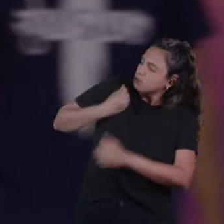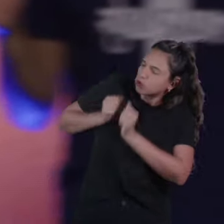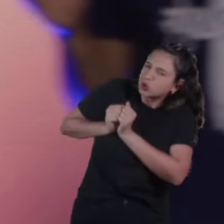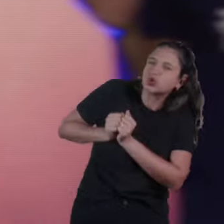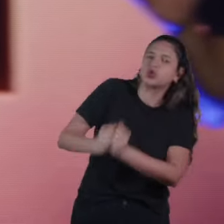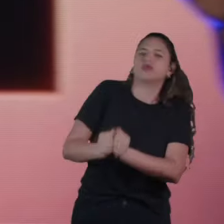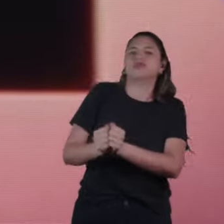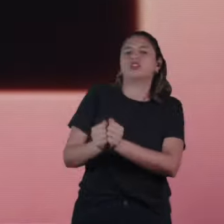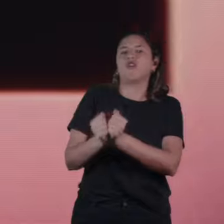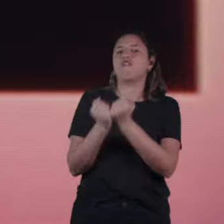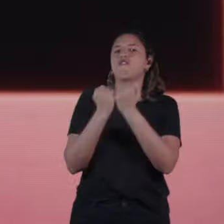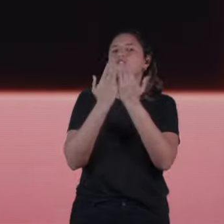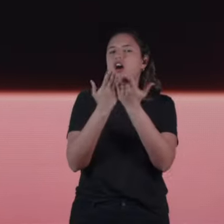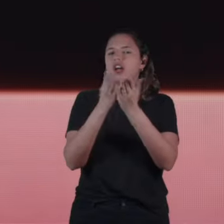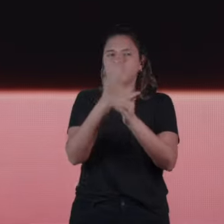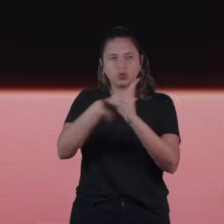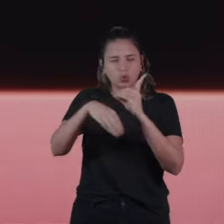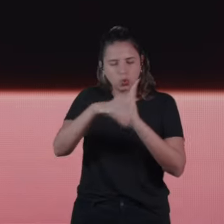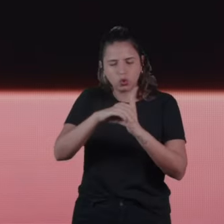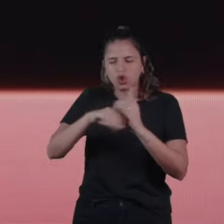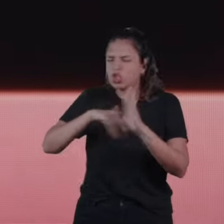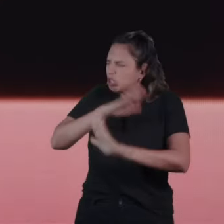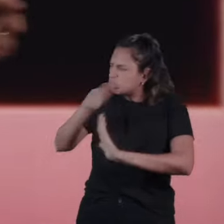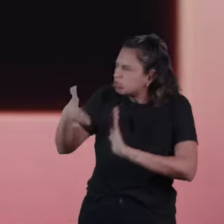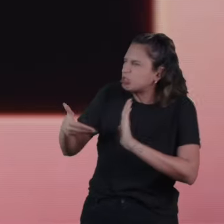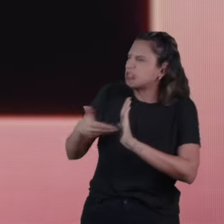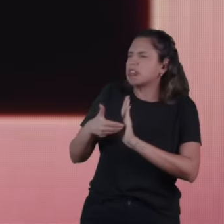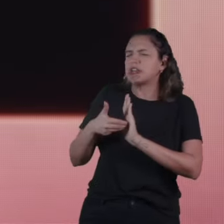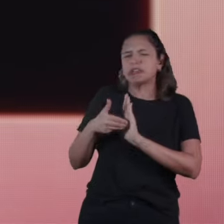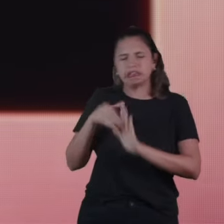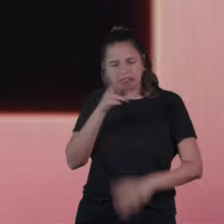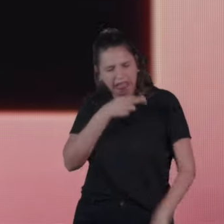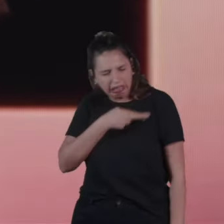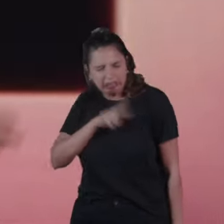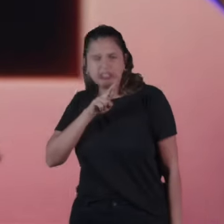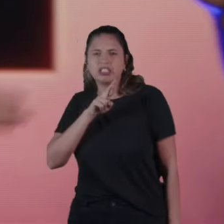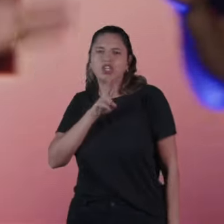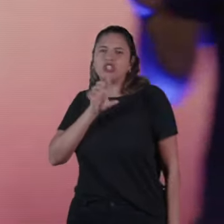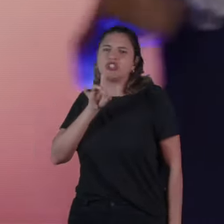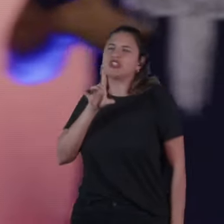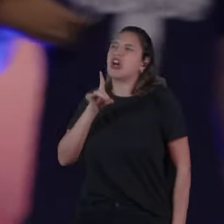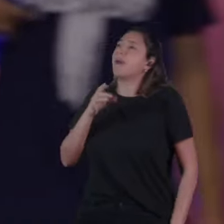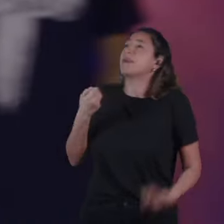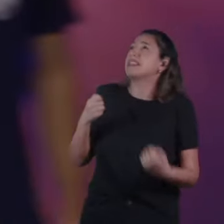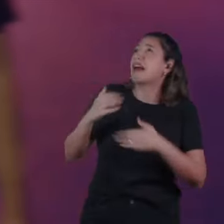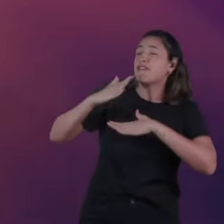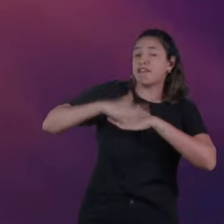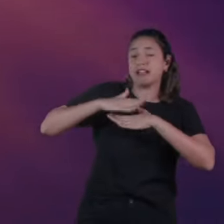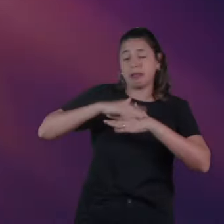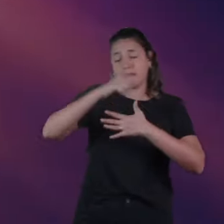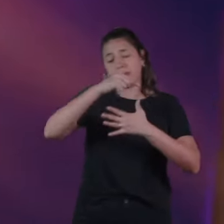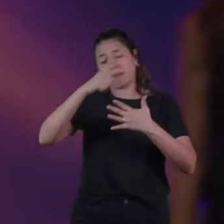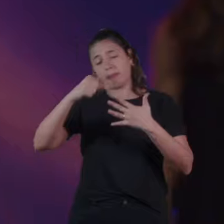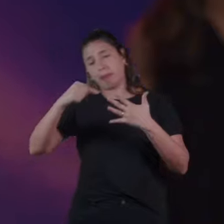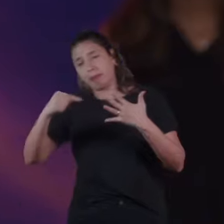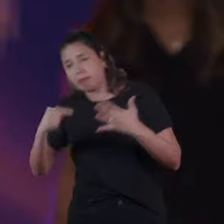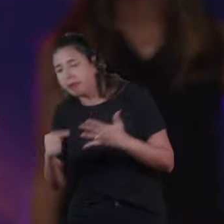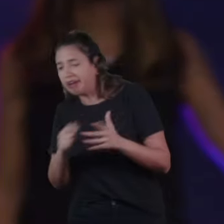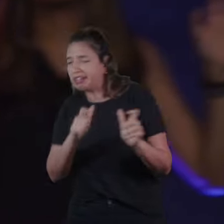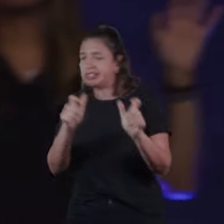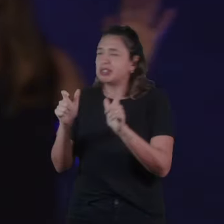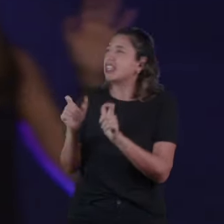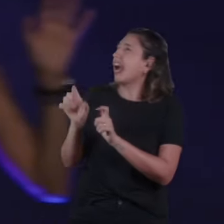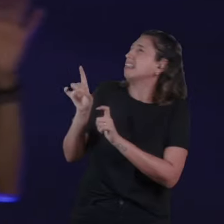de religiosidade que acha que o Senhor só se manifesta diante de certos rituais, diante de certos lugares, diante de